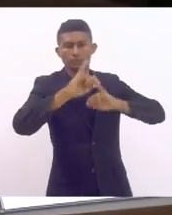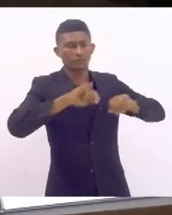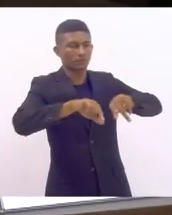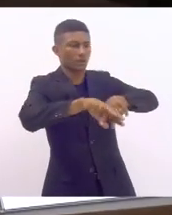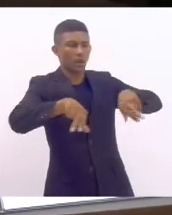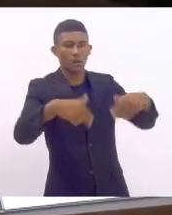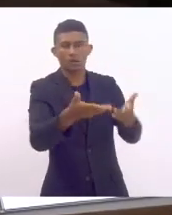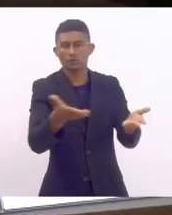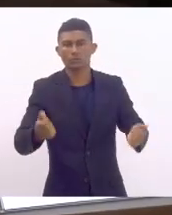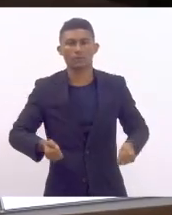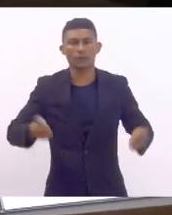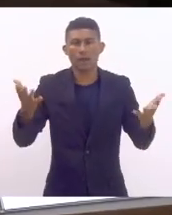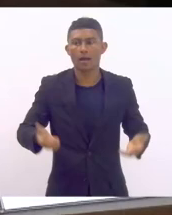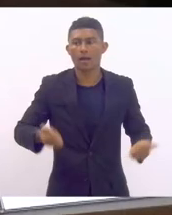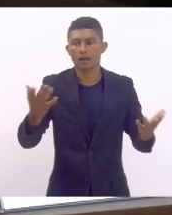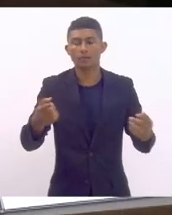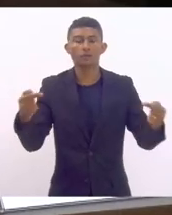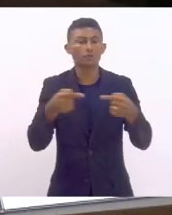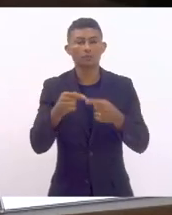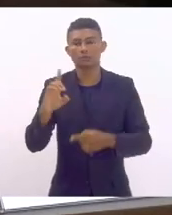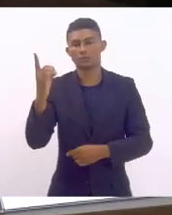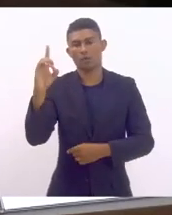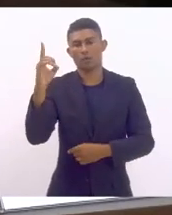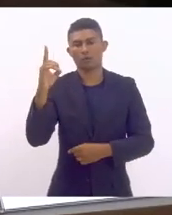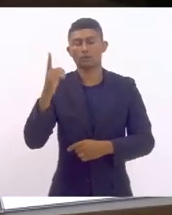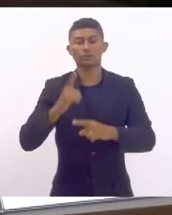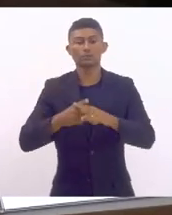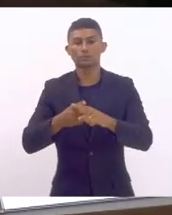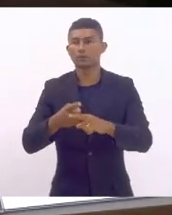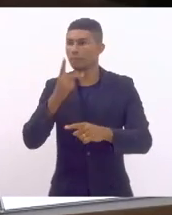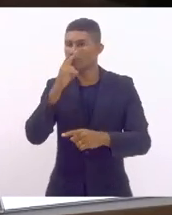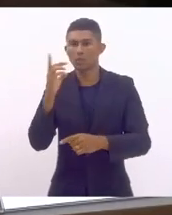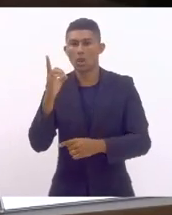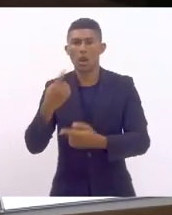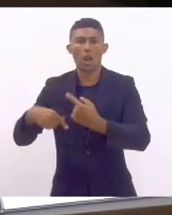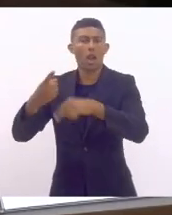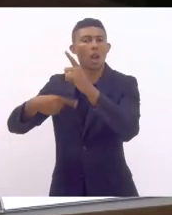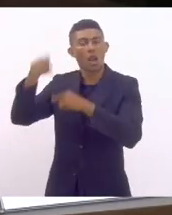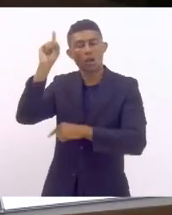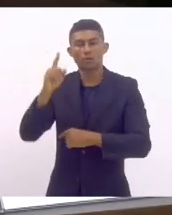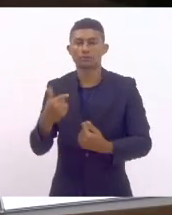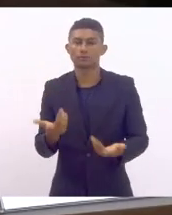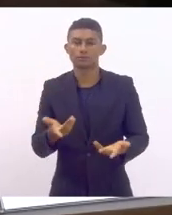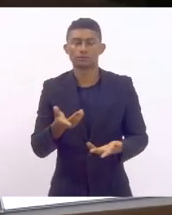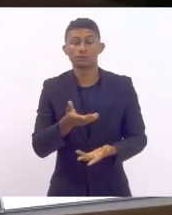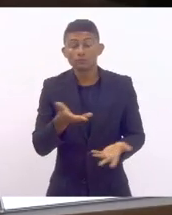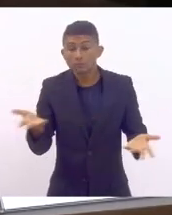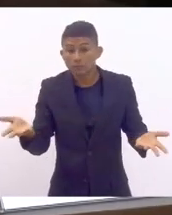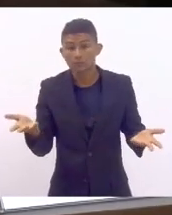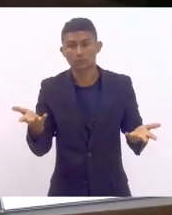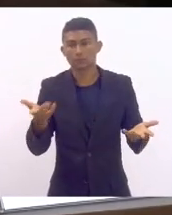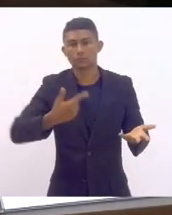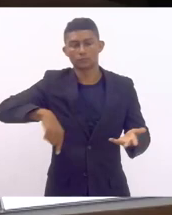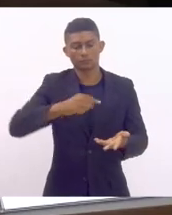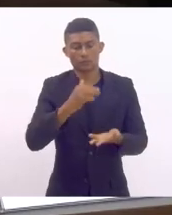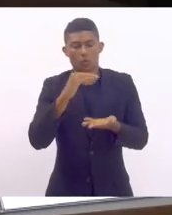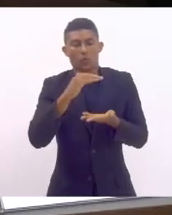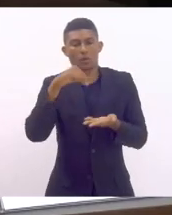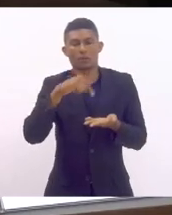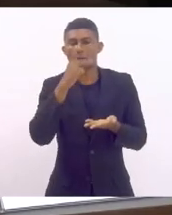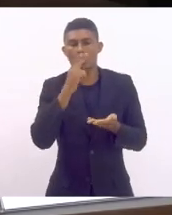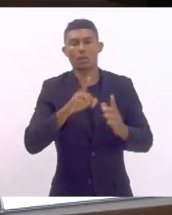gases são indexados ao dólar que a gente tá vendo explodir né porque são importados então o nosso orçamento em termos reais cai